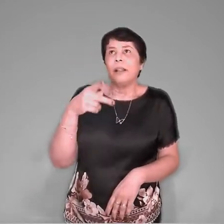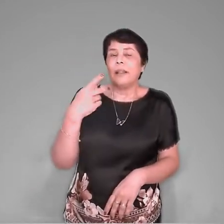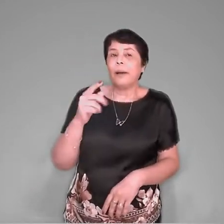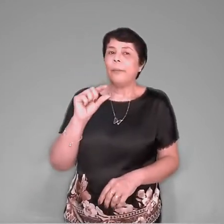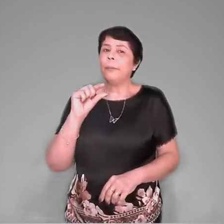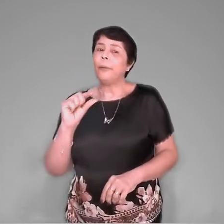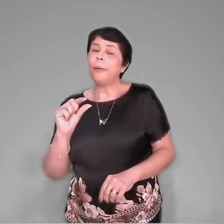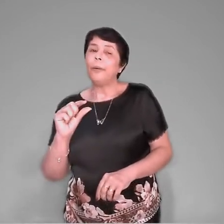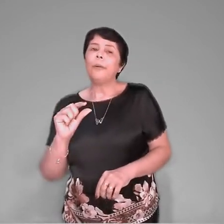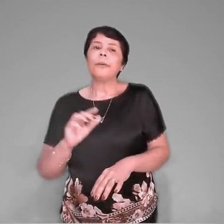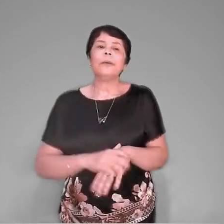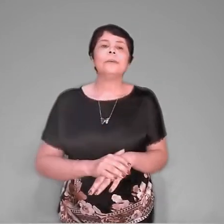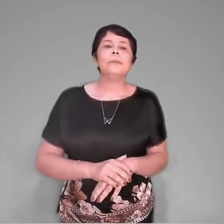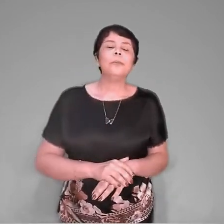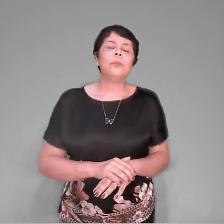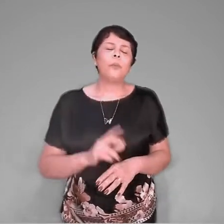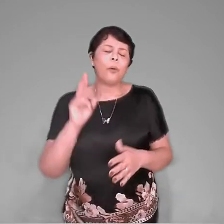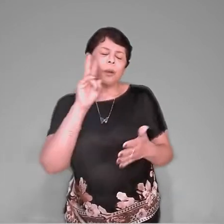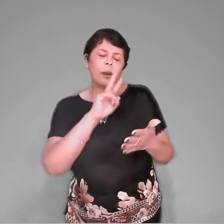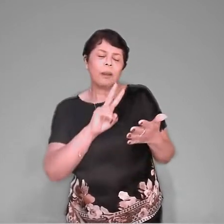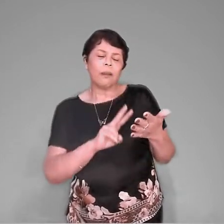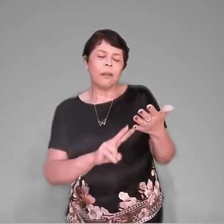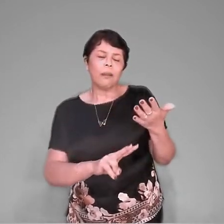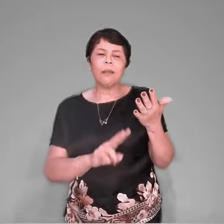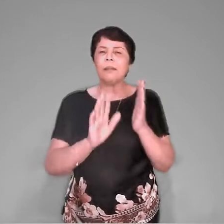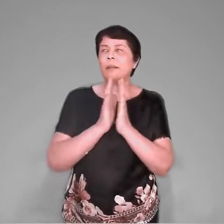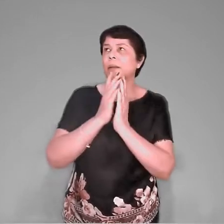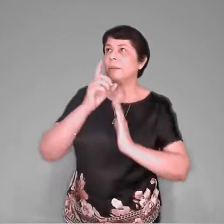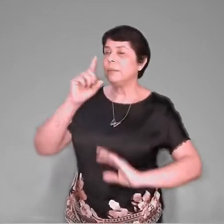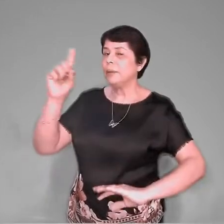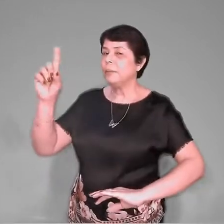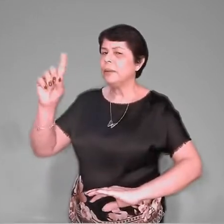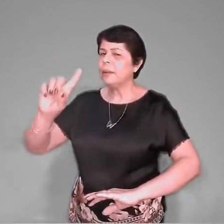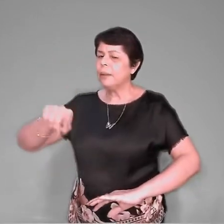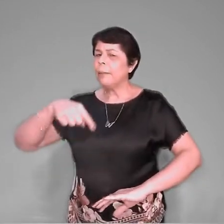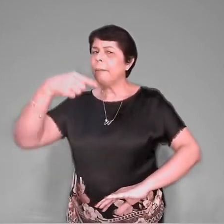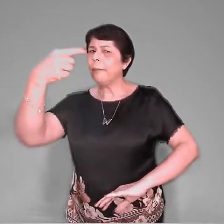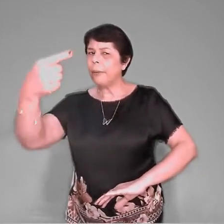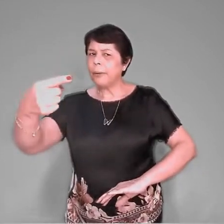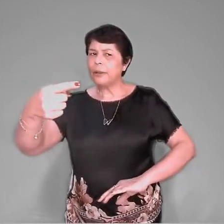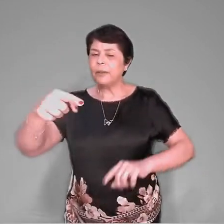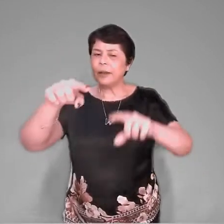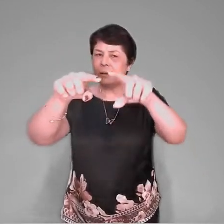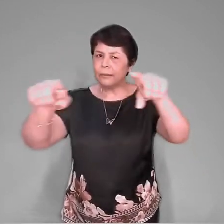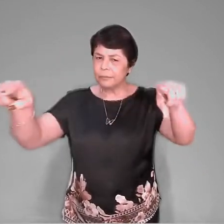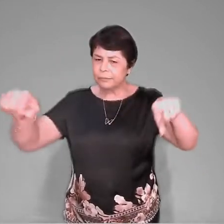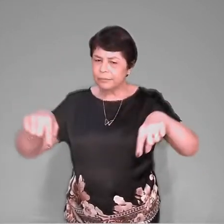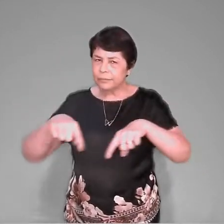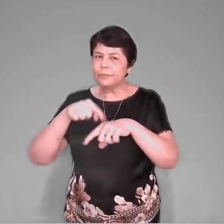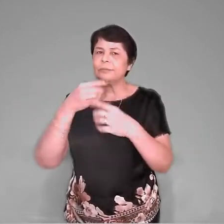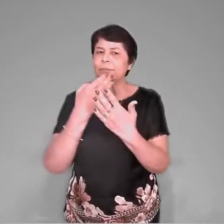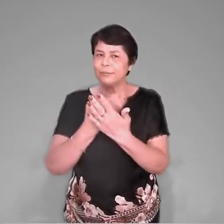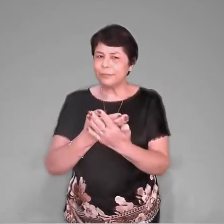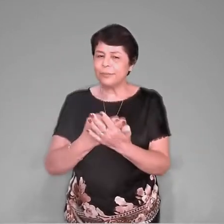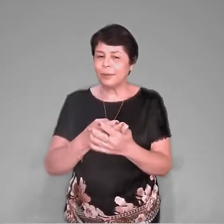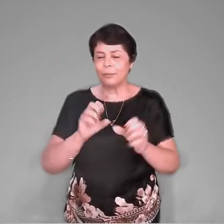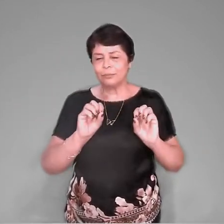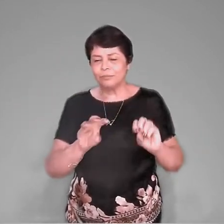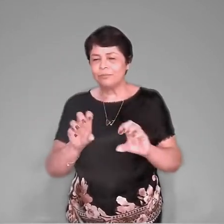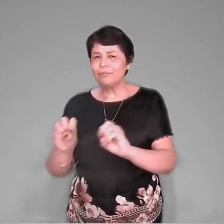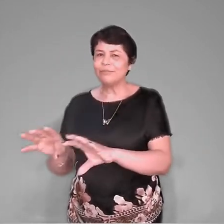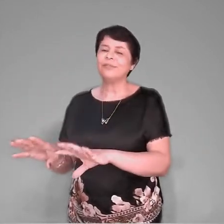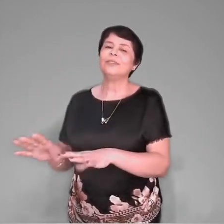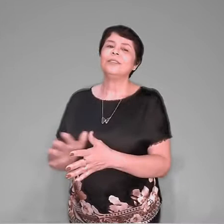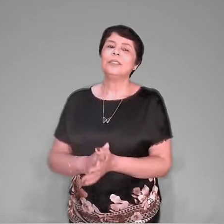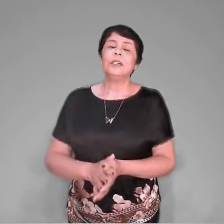melhor, não vai mais, né? A gente vai abrir o nosso vídeo nas classes, a gente vai assistir às aulas. Eu espero que você tenha